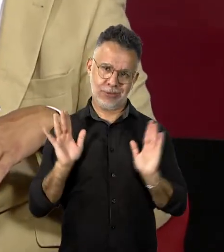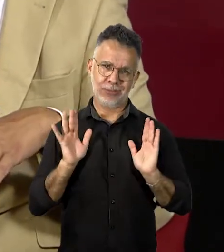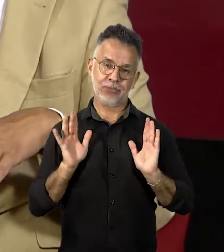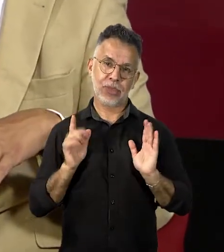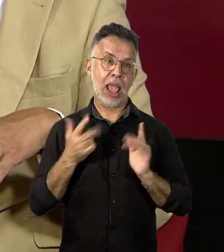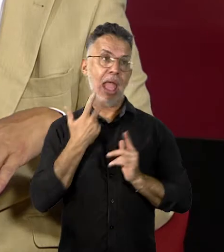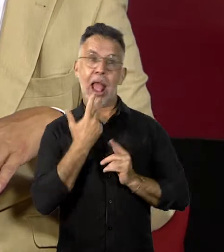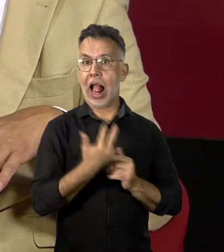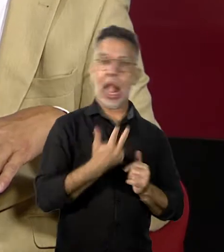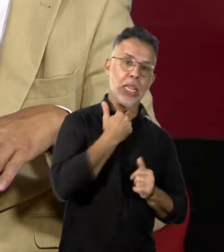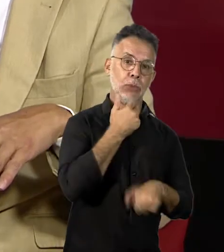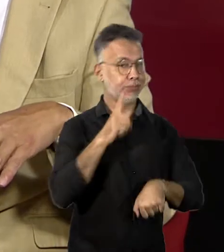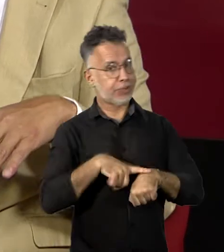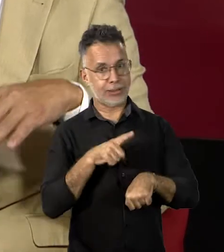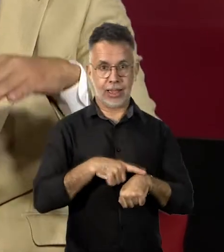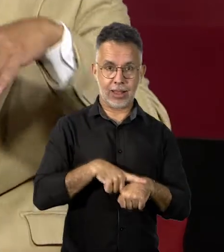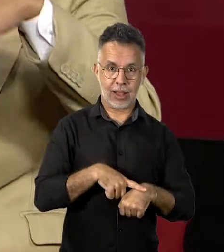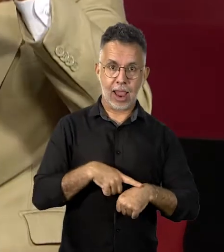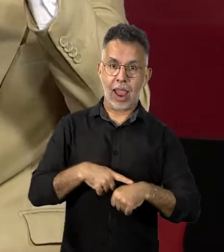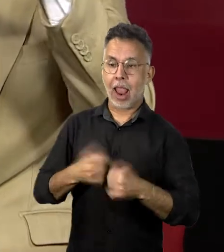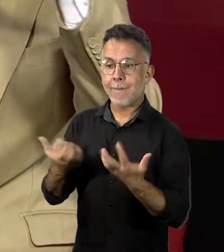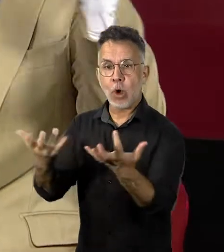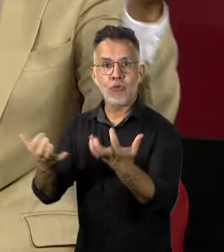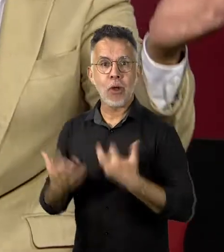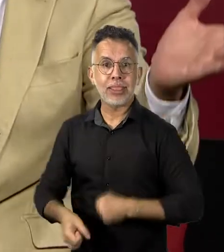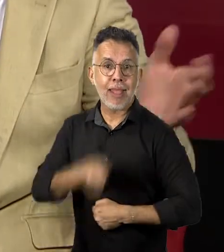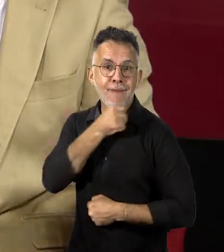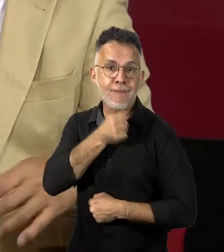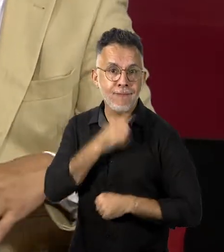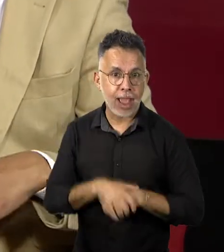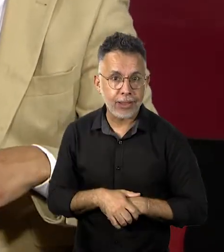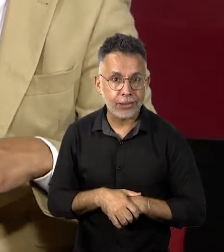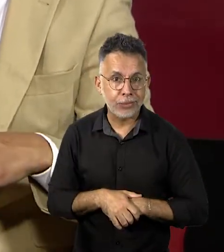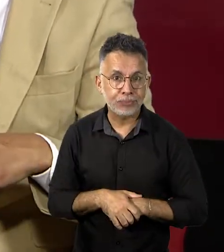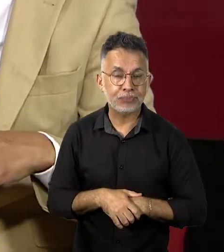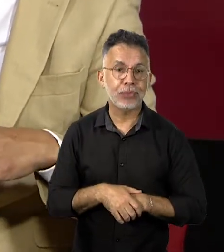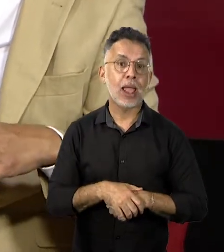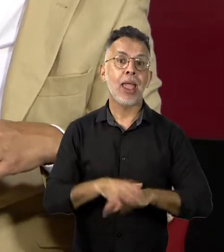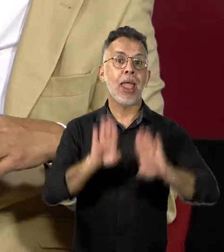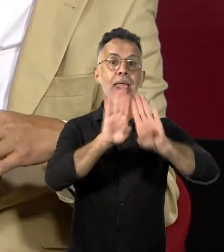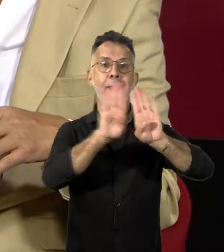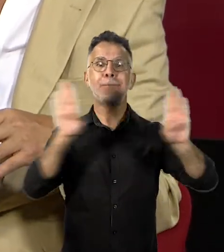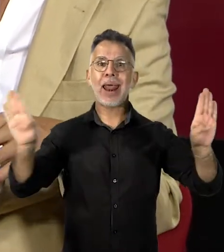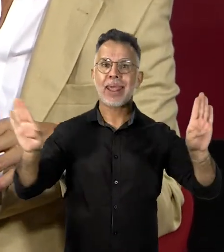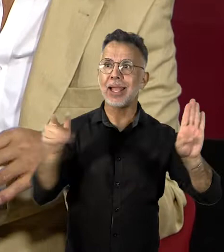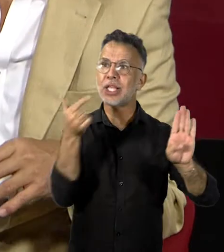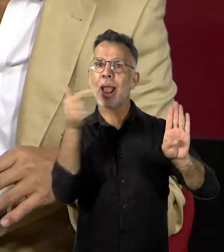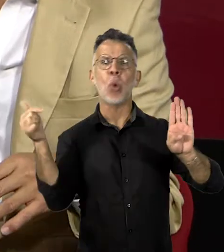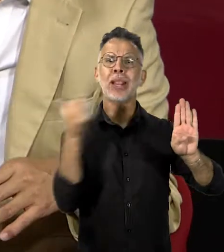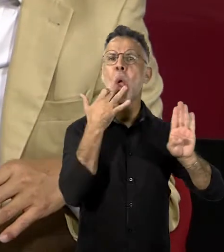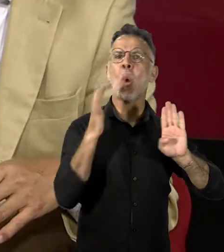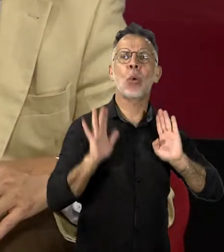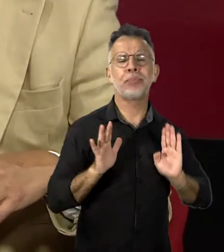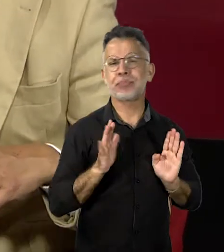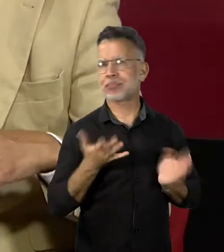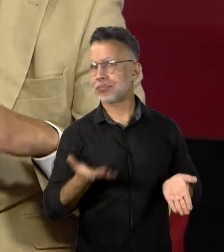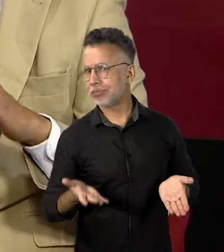deu. Ah, que não dá tempo, que o fogão tá velho, que a parede é que é de outra